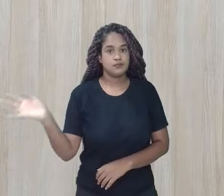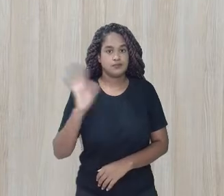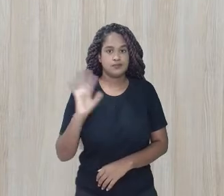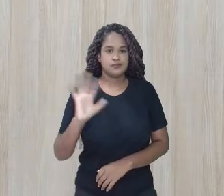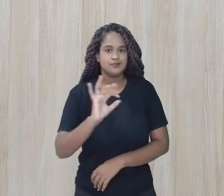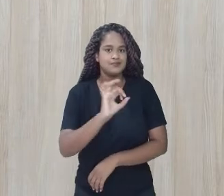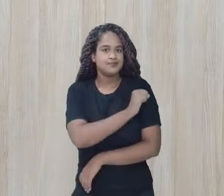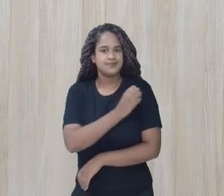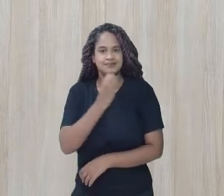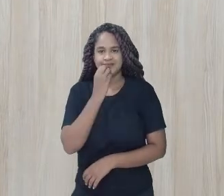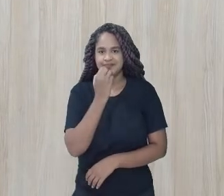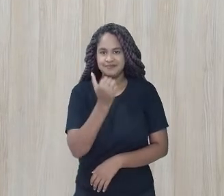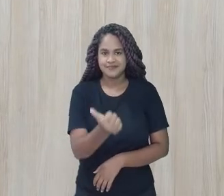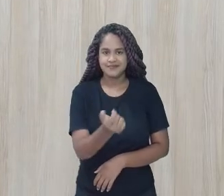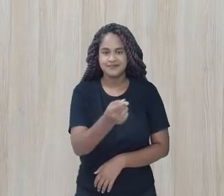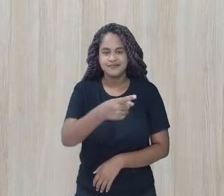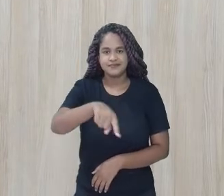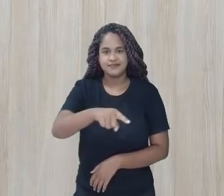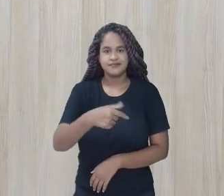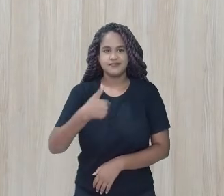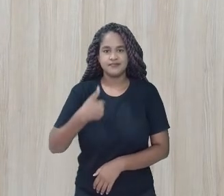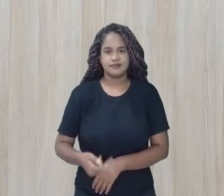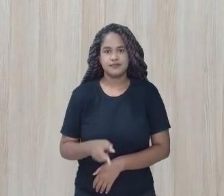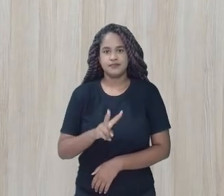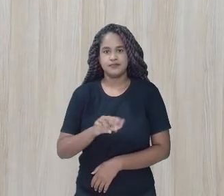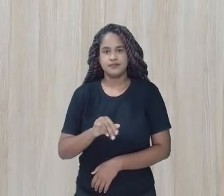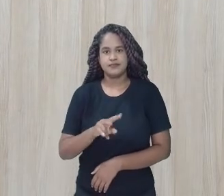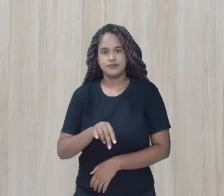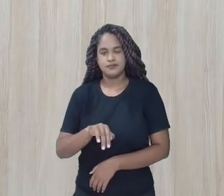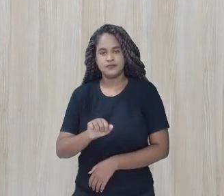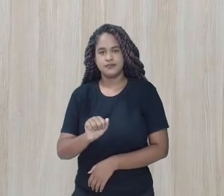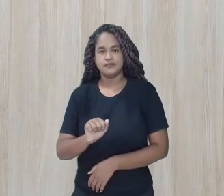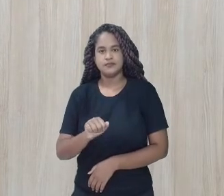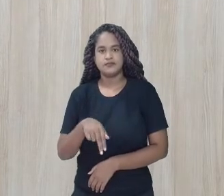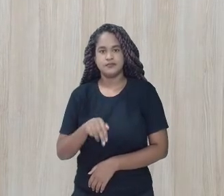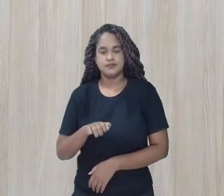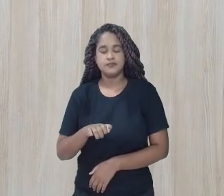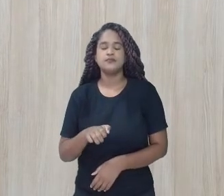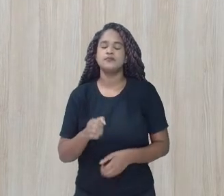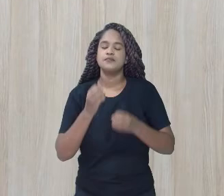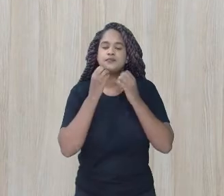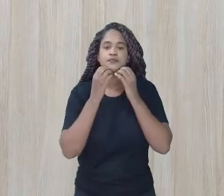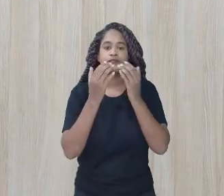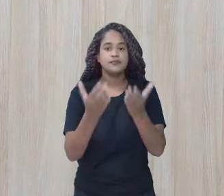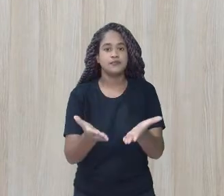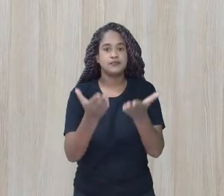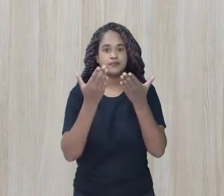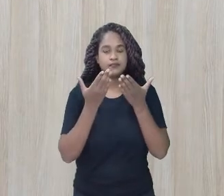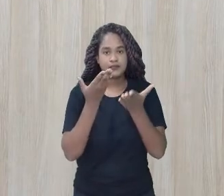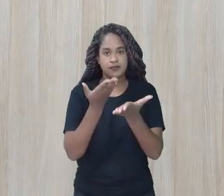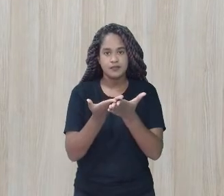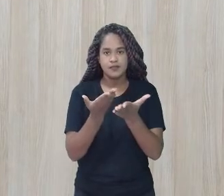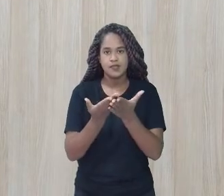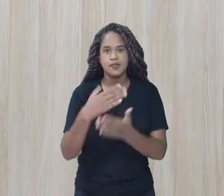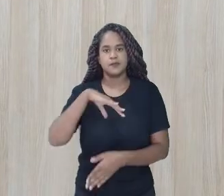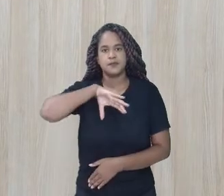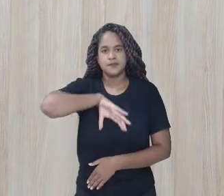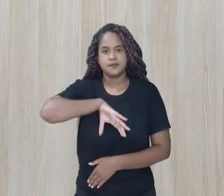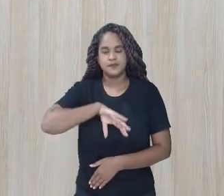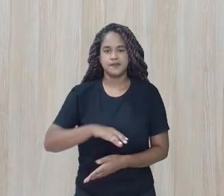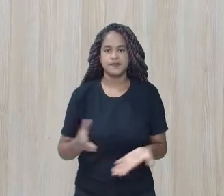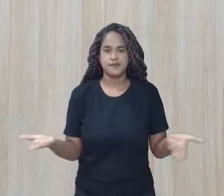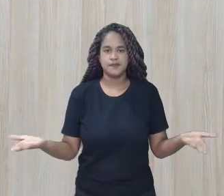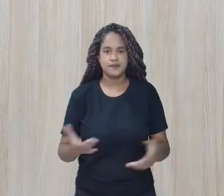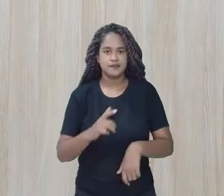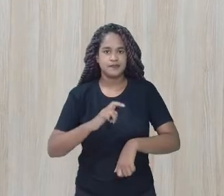oitavo ano, tudo bem com vocês? Eu sou Viviane Santos e sejam bem-vindos à aula de língua portuguesa, tá certo? A gente está aqui, ó, ao